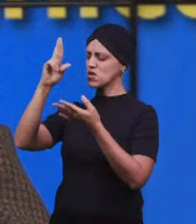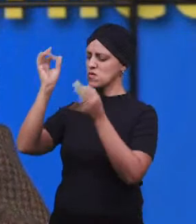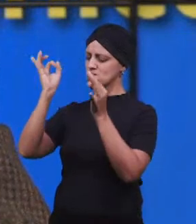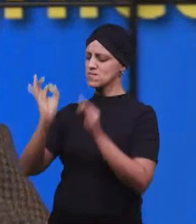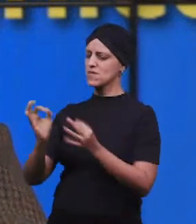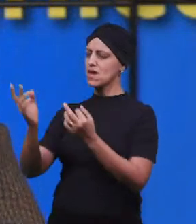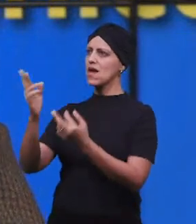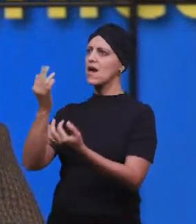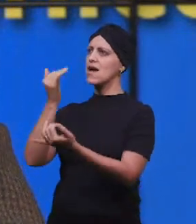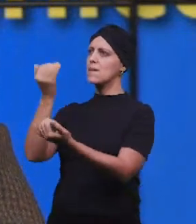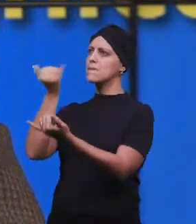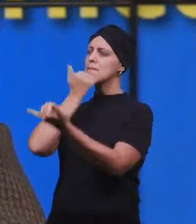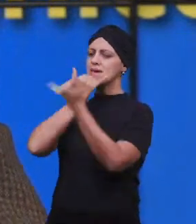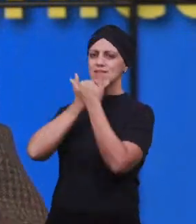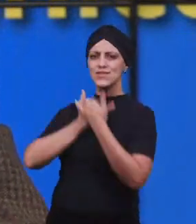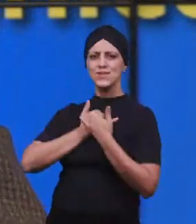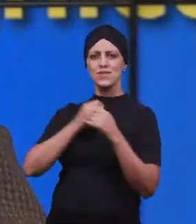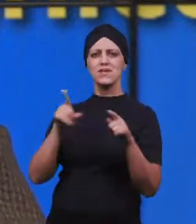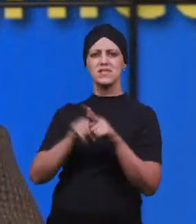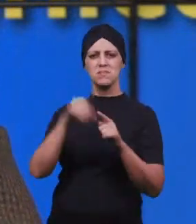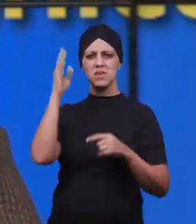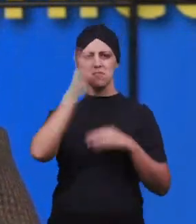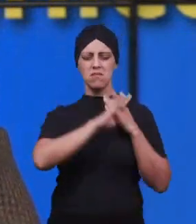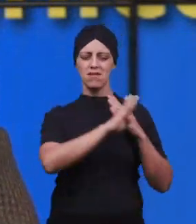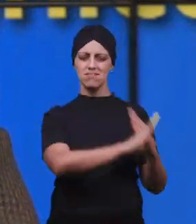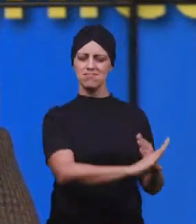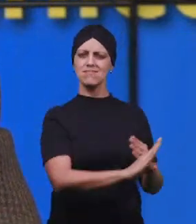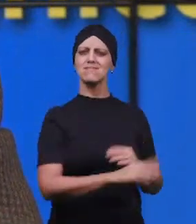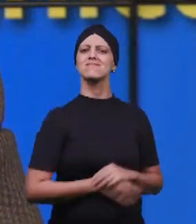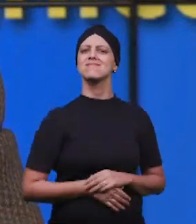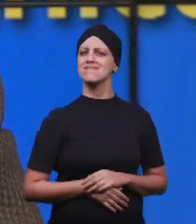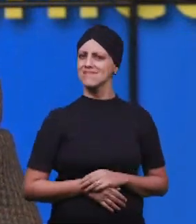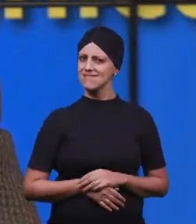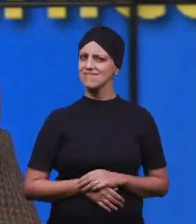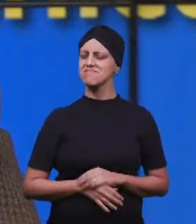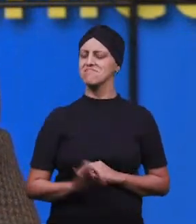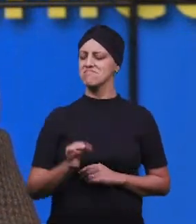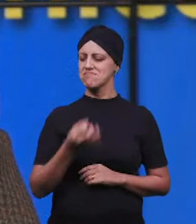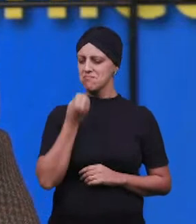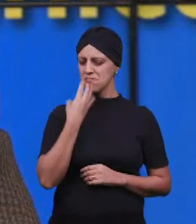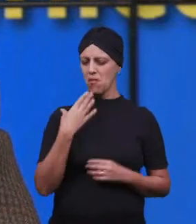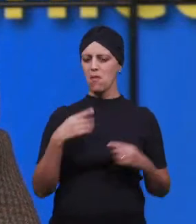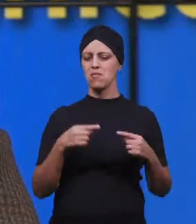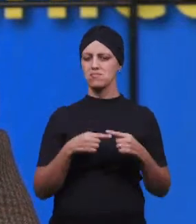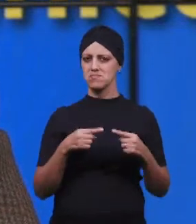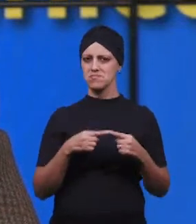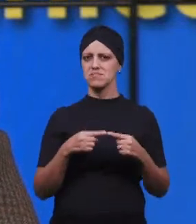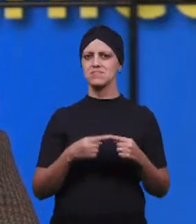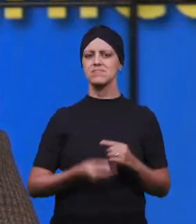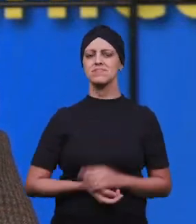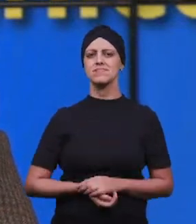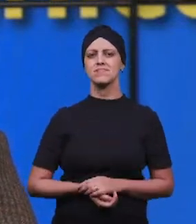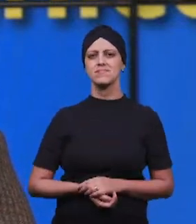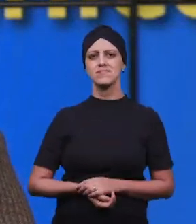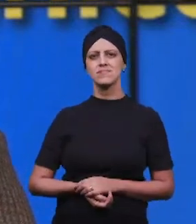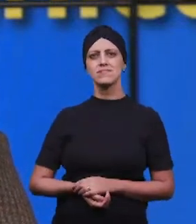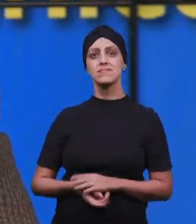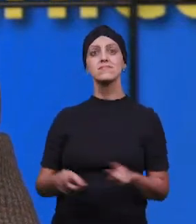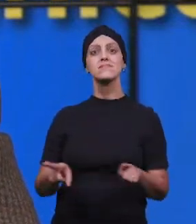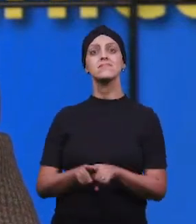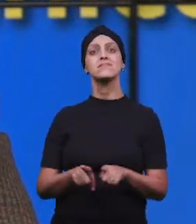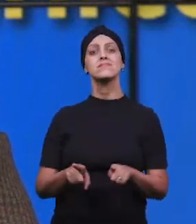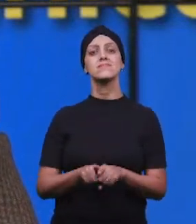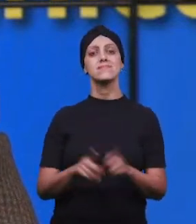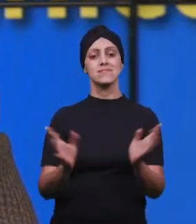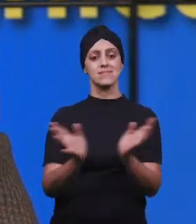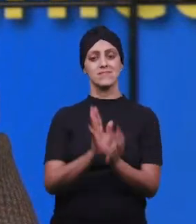justo para nos perdoar os pecados e nos purificar de toda injustiça. Muito bem comparado ali no texto da palavra do Senhor.